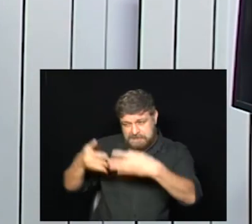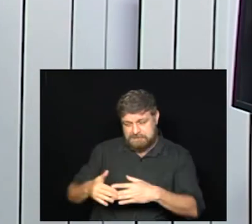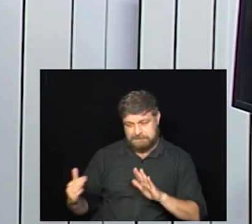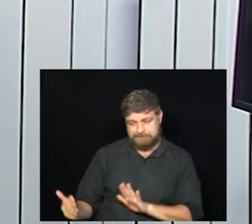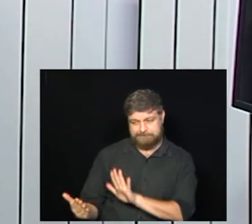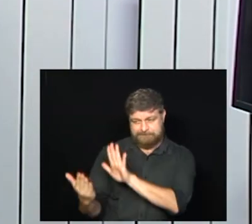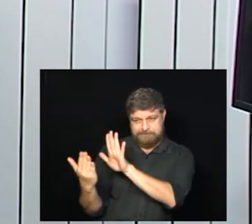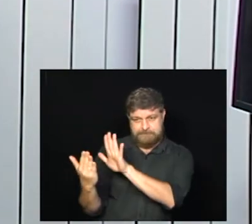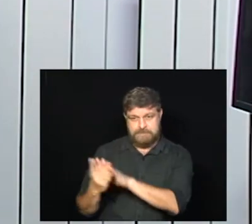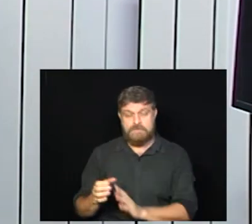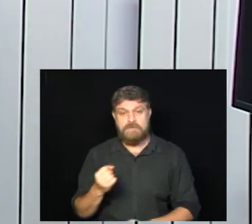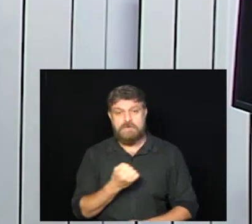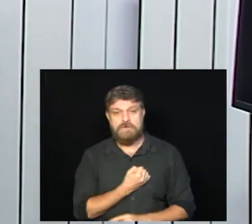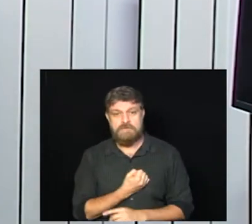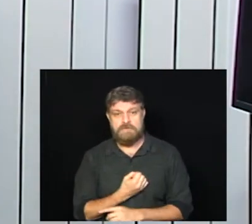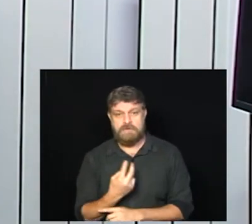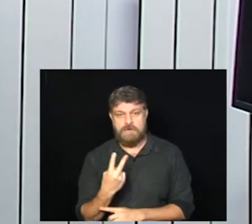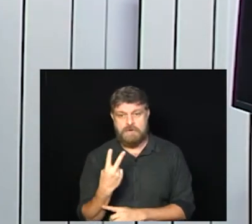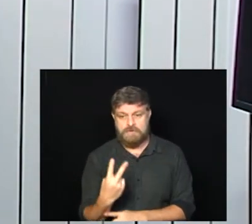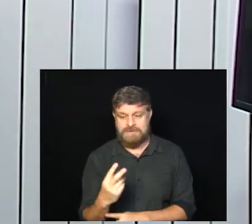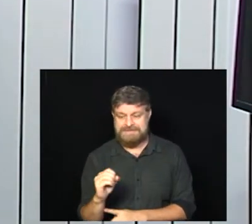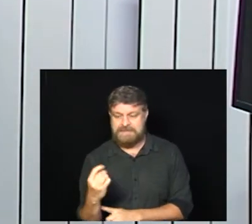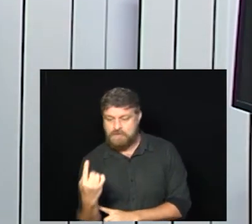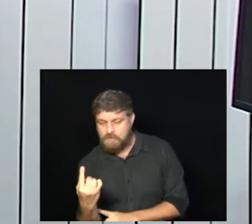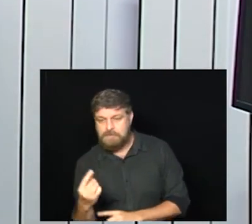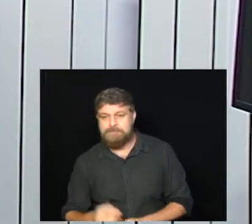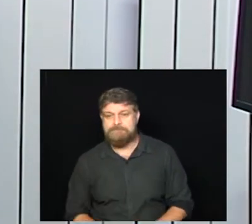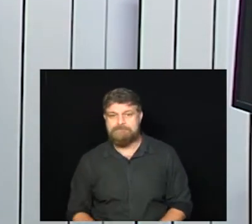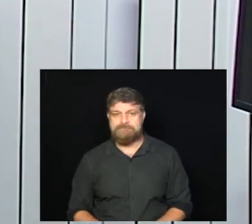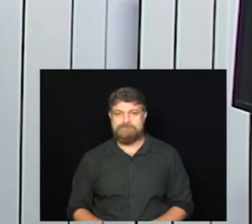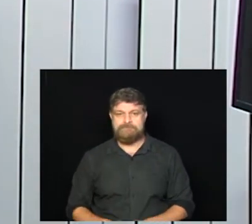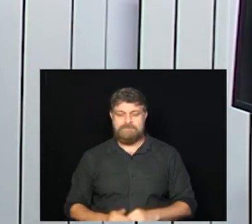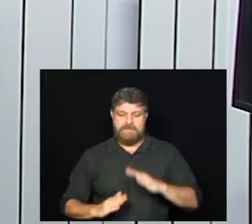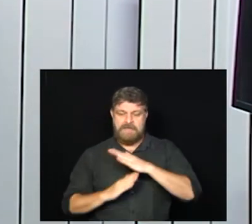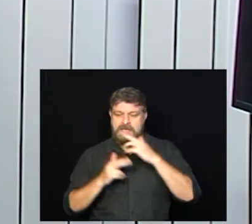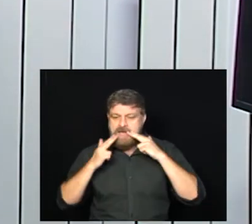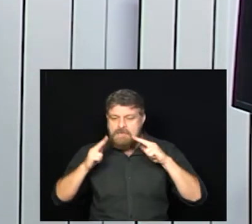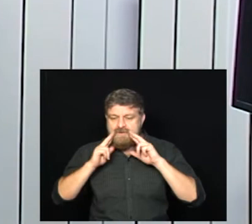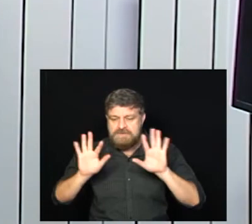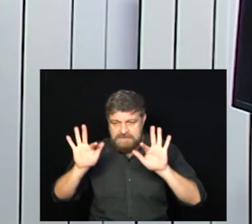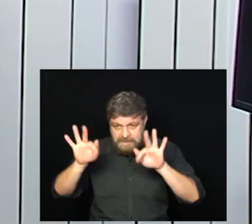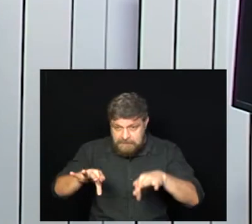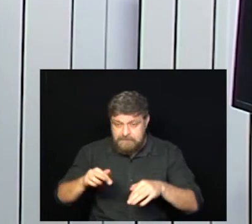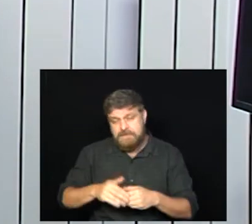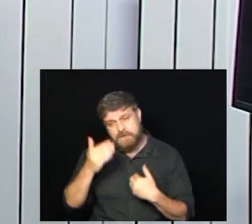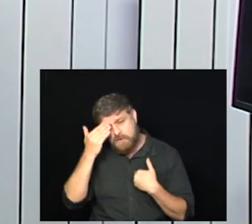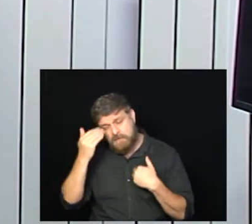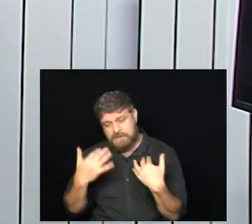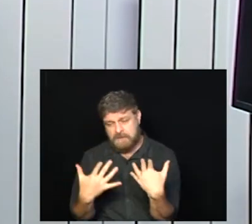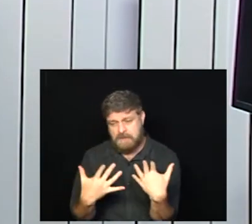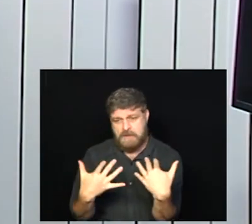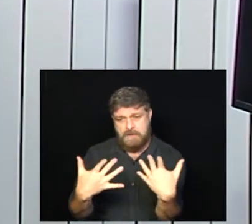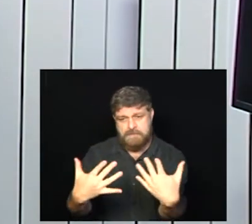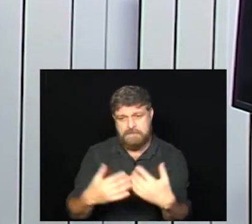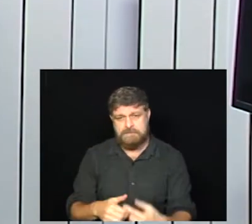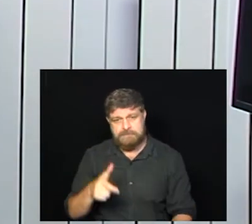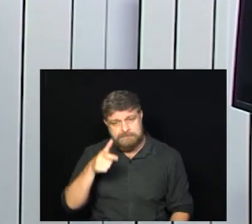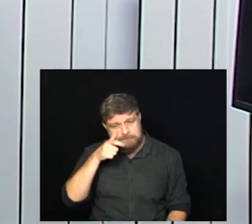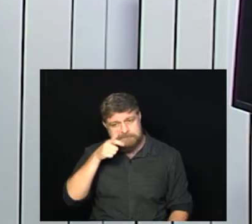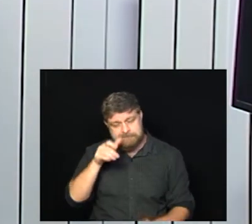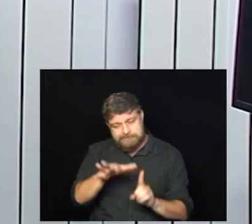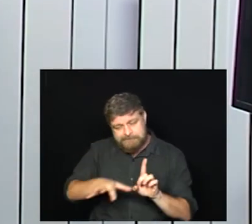confronto de número 201. O Câmara Notícia fica por aqui. Muito obrigado pela sua companhia, pela